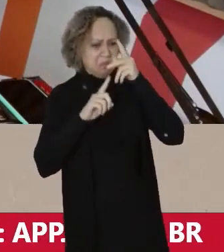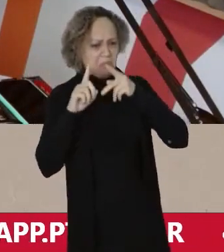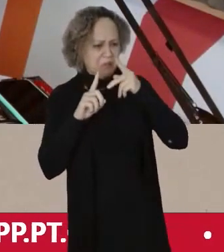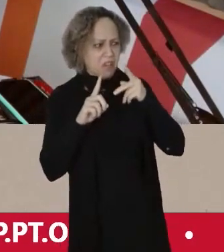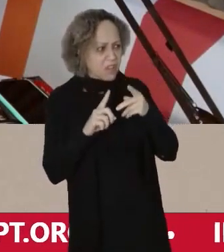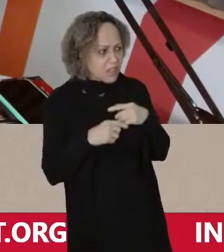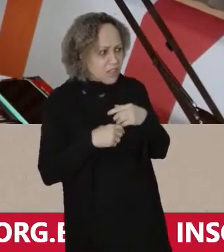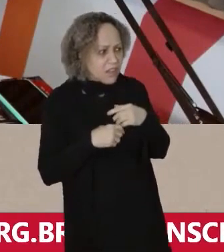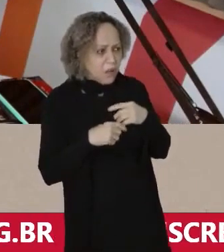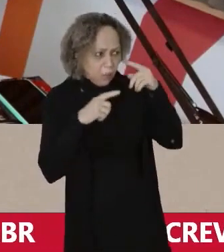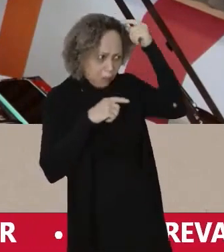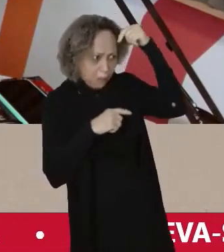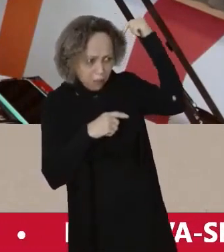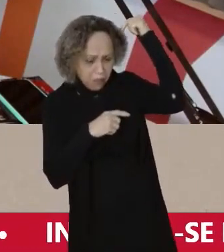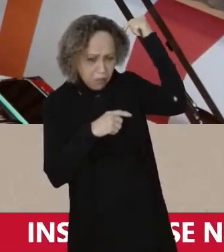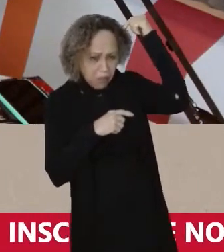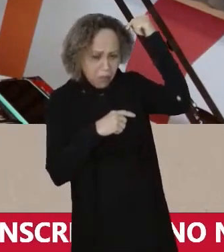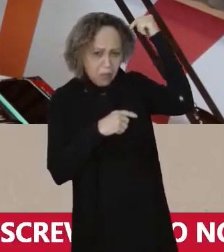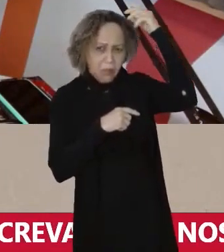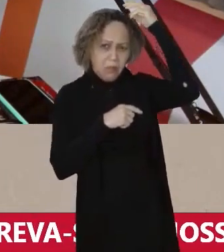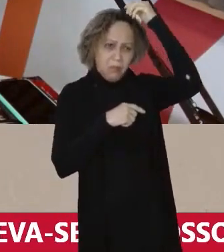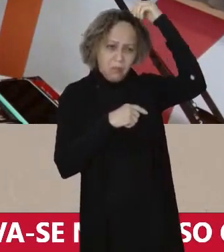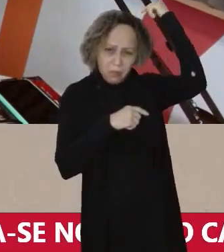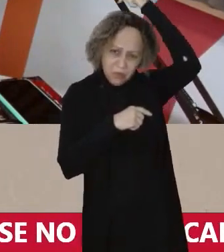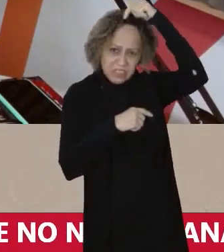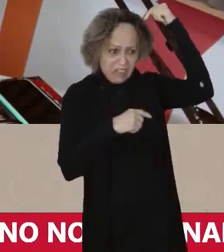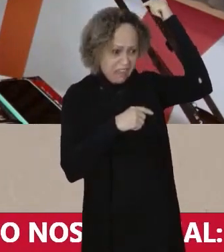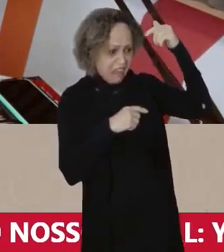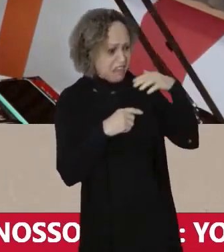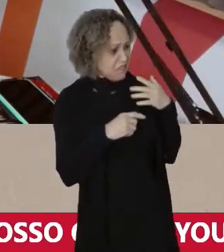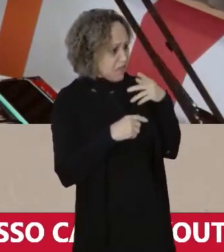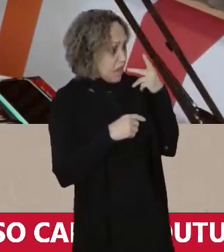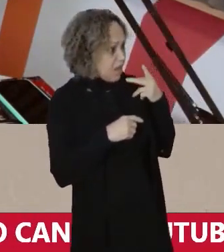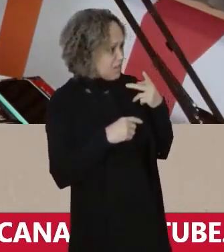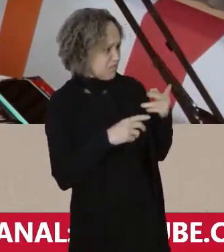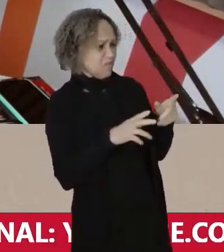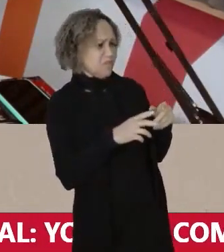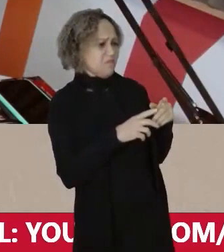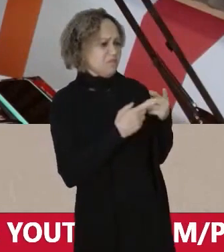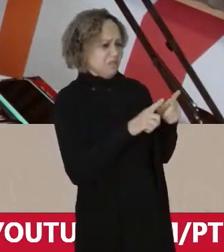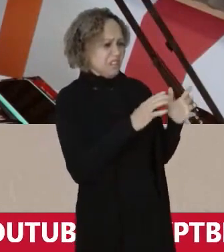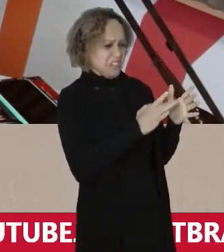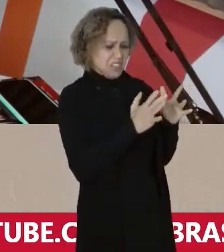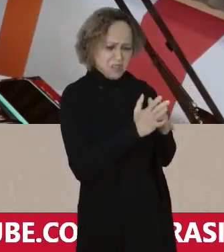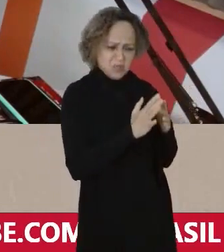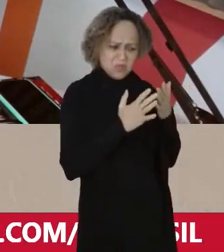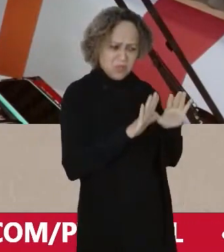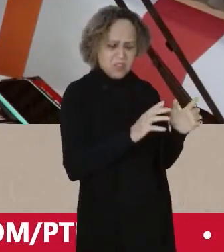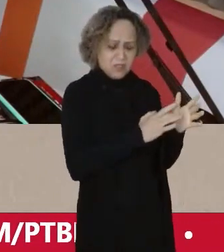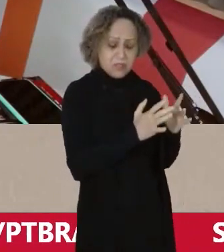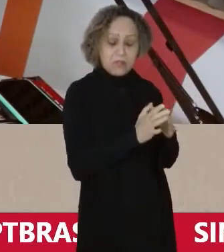o que eu quero dizer é, não dá para a gente brigar com a igreja evangélica demonizando-a. Muitos evangélicos eu conheço foram iludidos